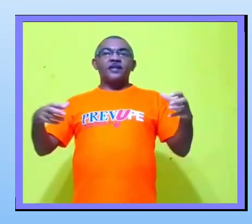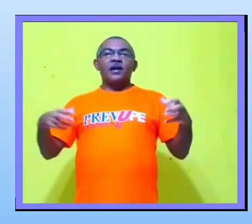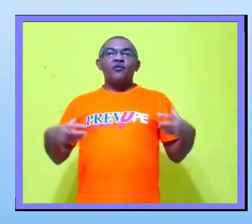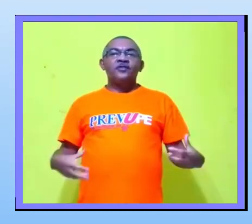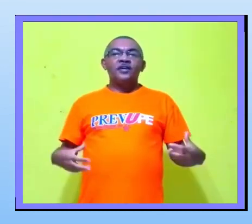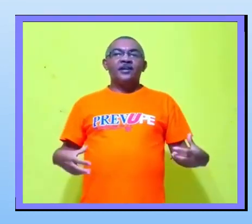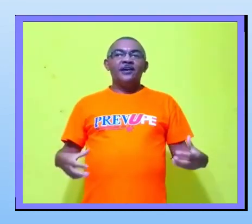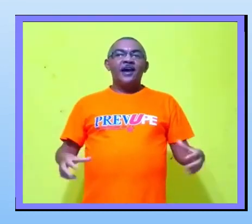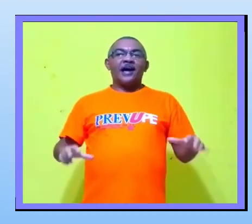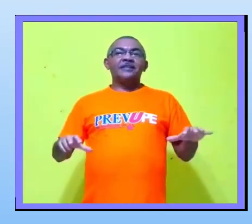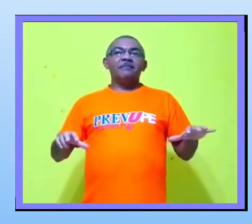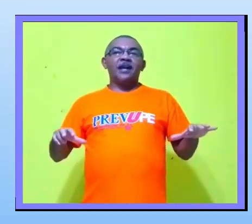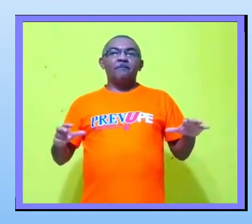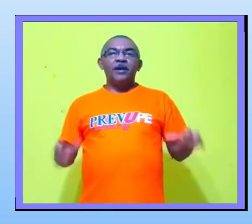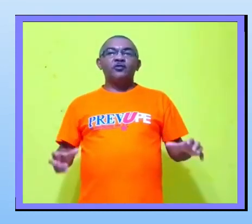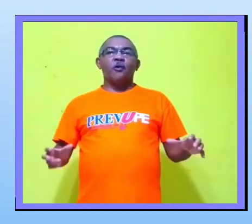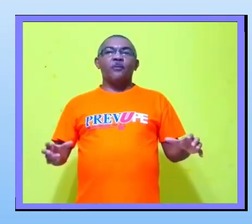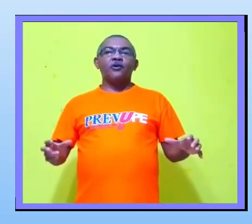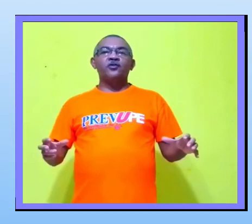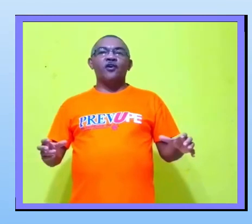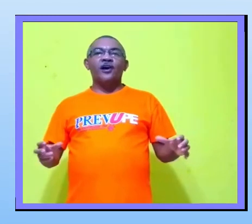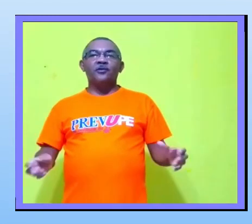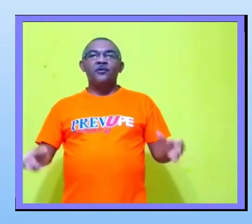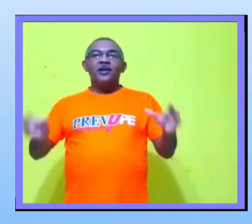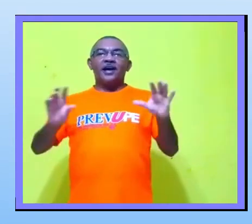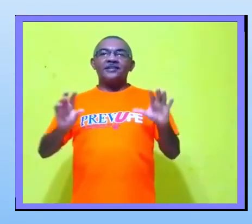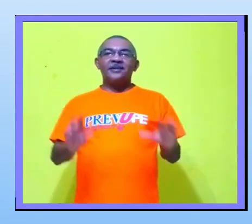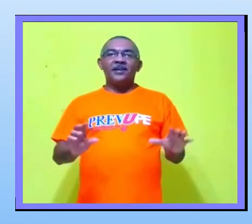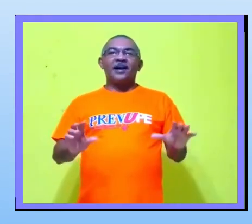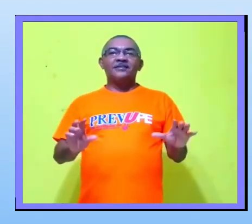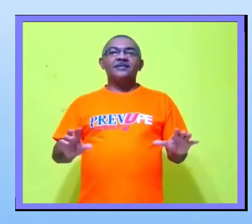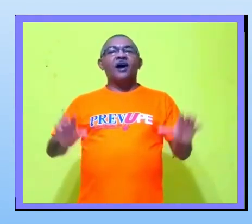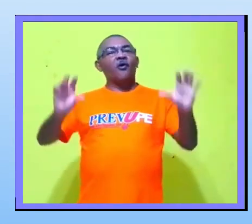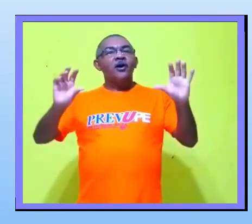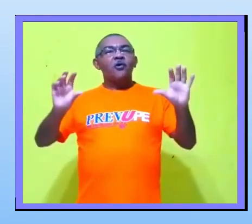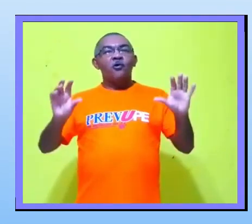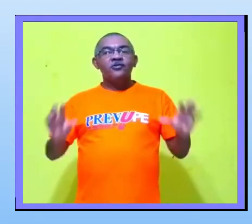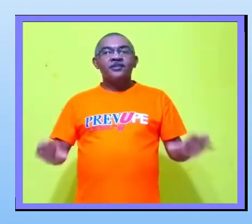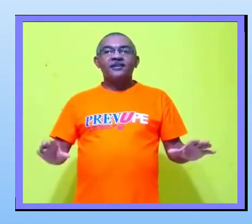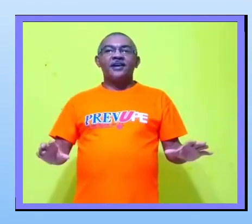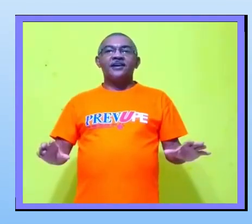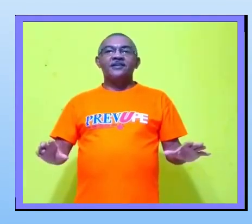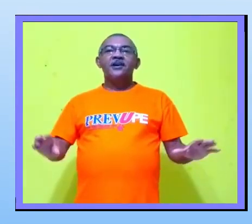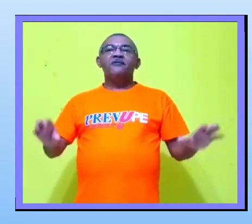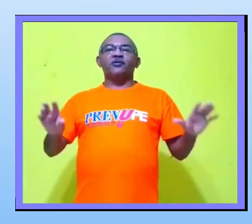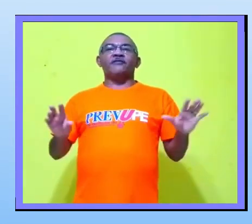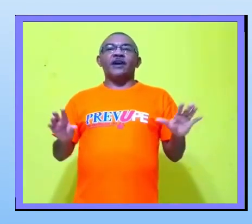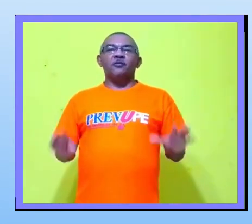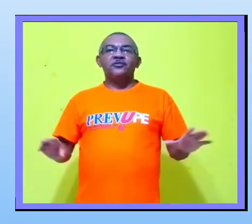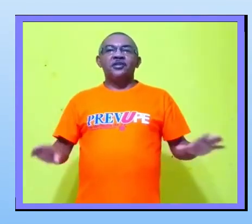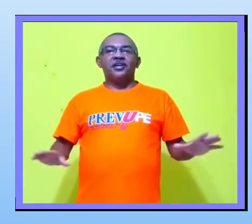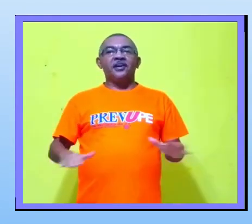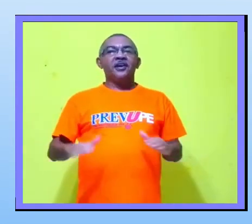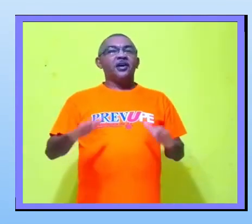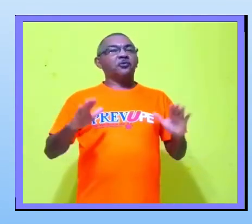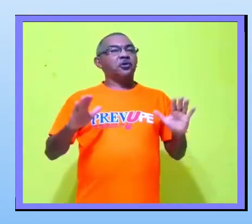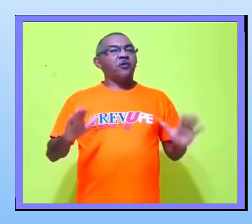Se você conseguir assimilar bem os compostos orgânicos e assimilar essas aulas, com certeza você vai